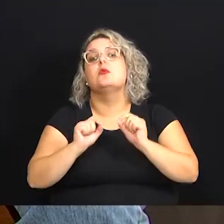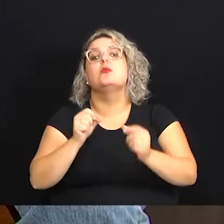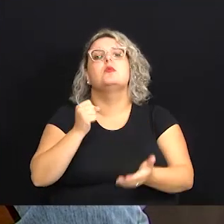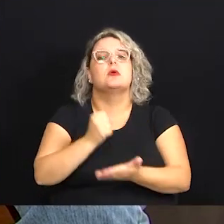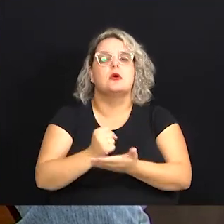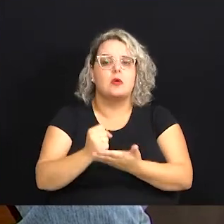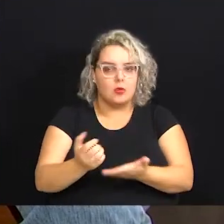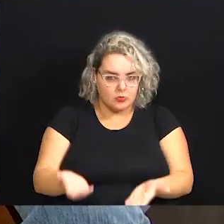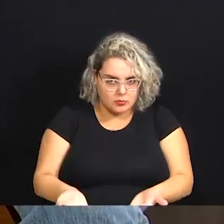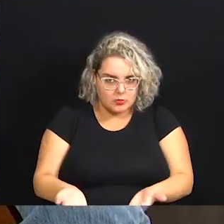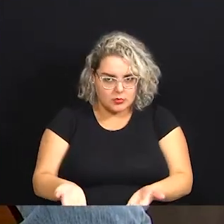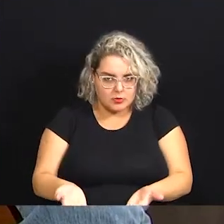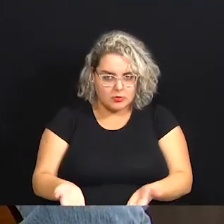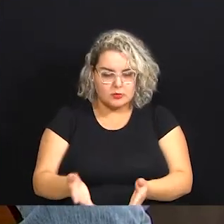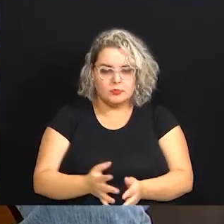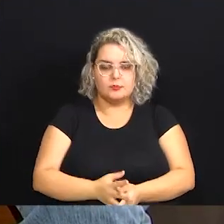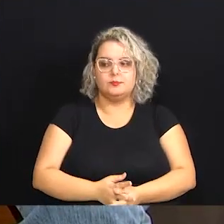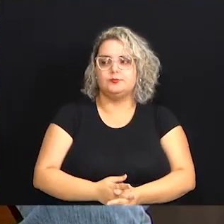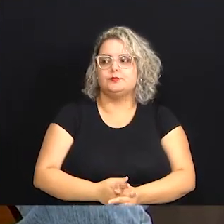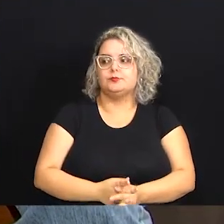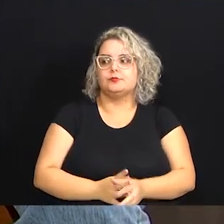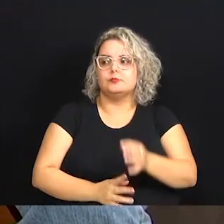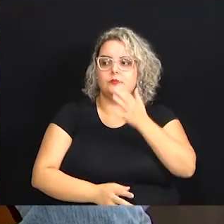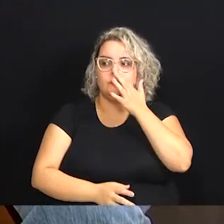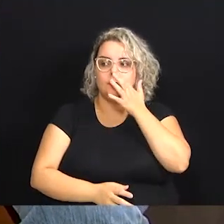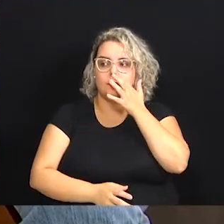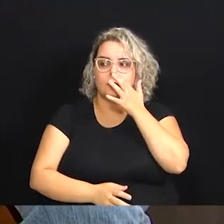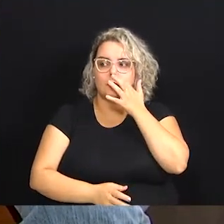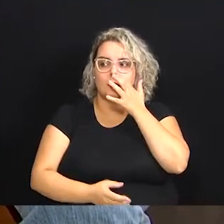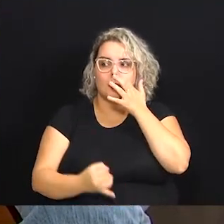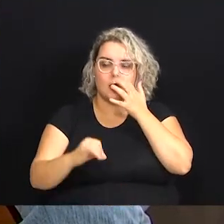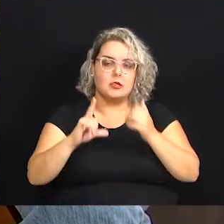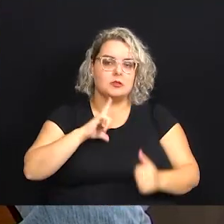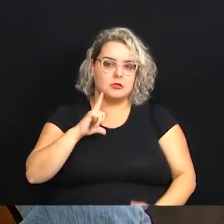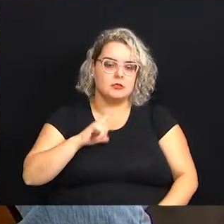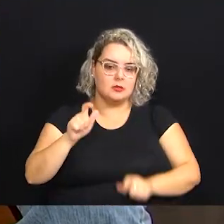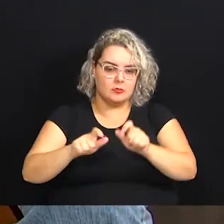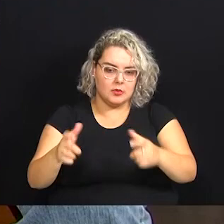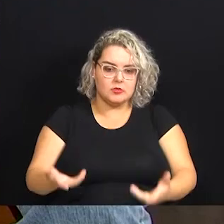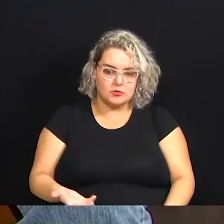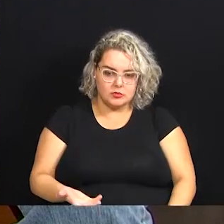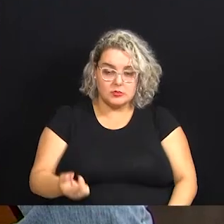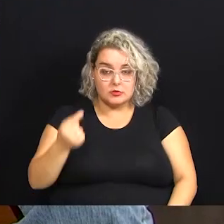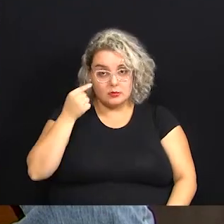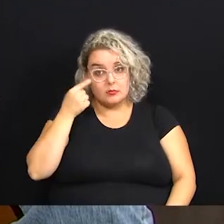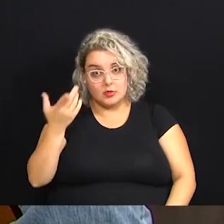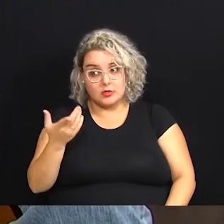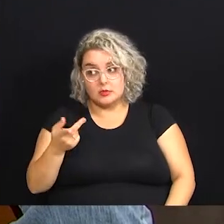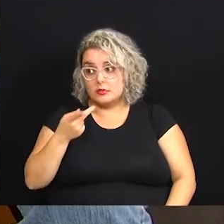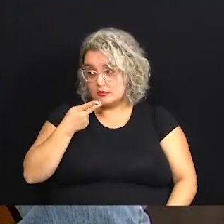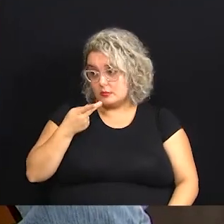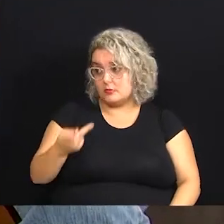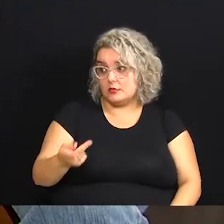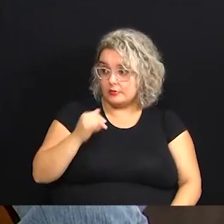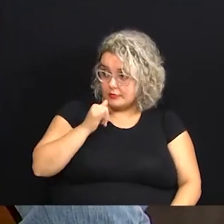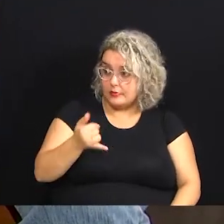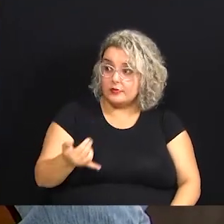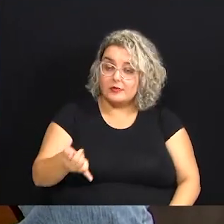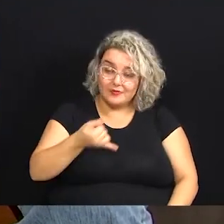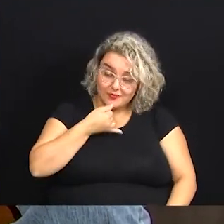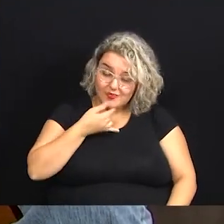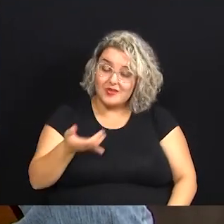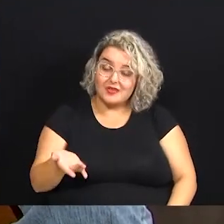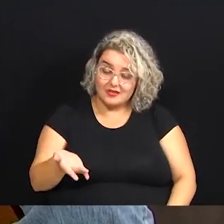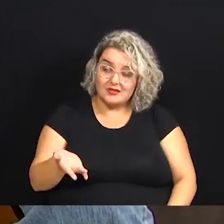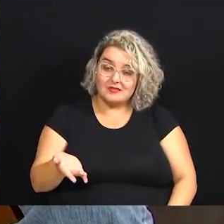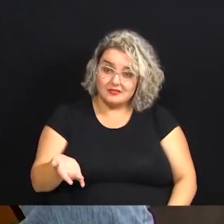estamos contratando, né? E se tem gente, por exemplo, que pensa, e aí eu vou dizer uma coisa que infelizmente é muito